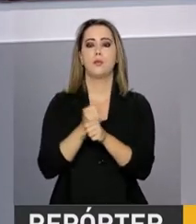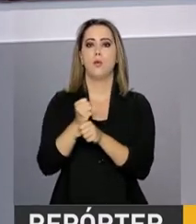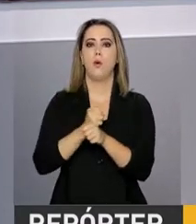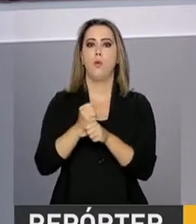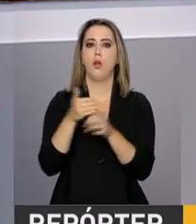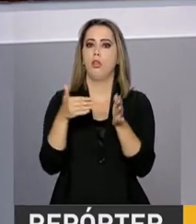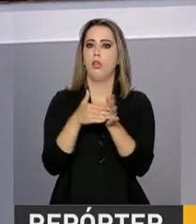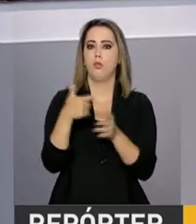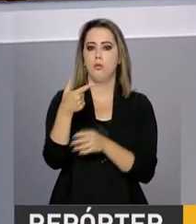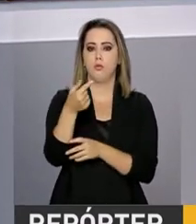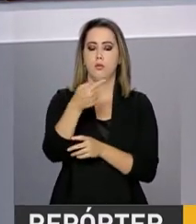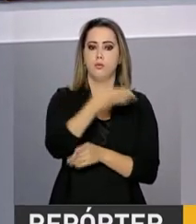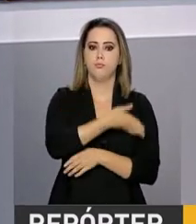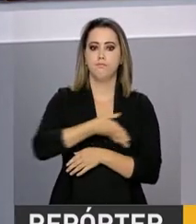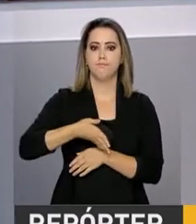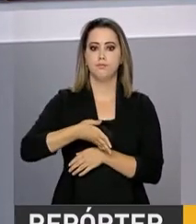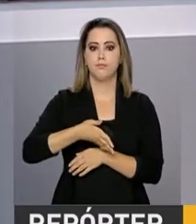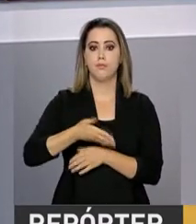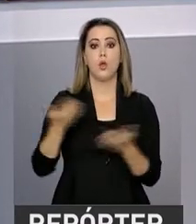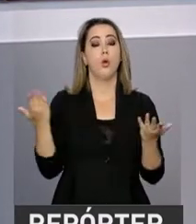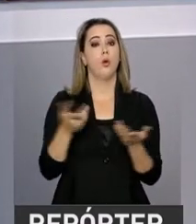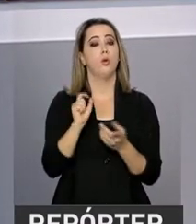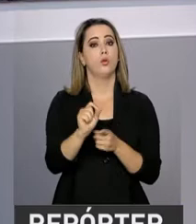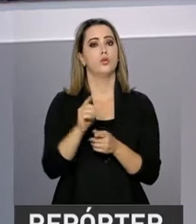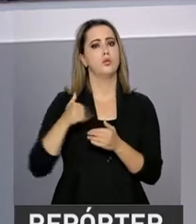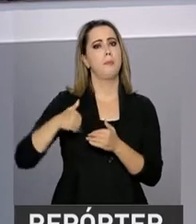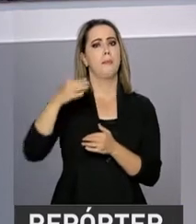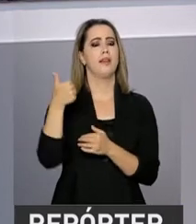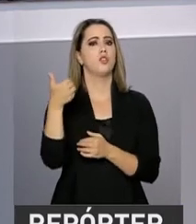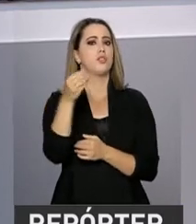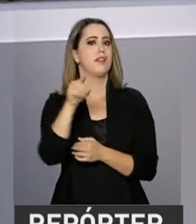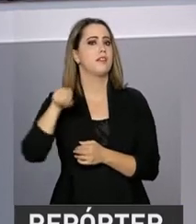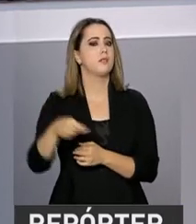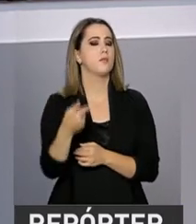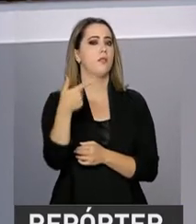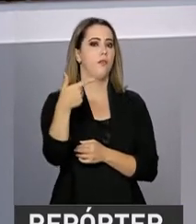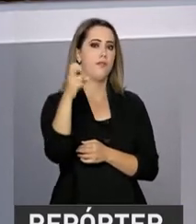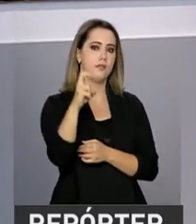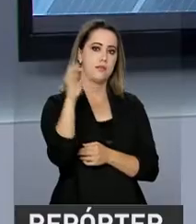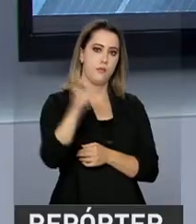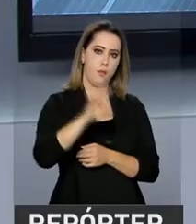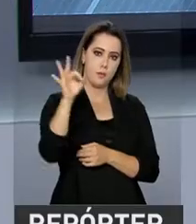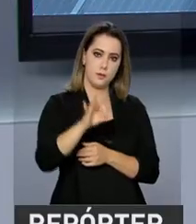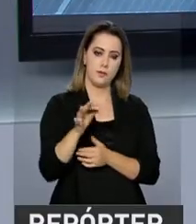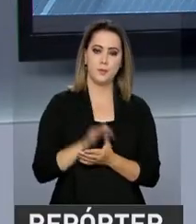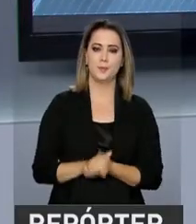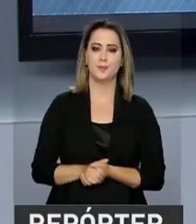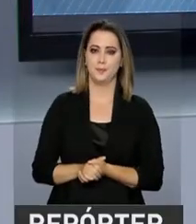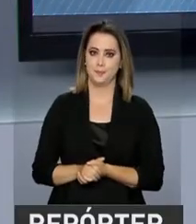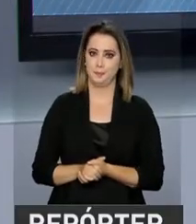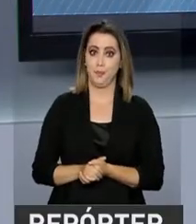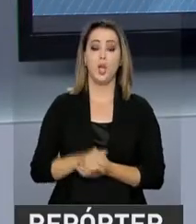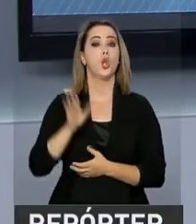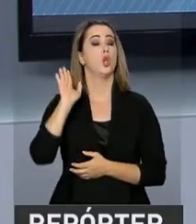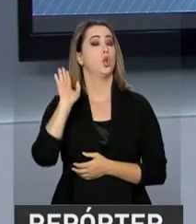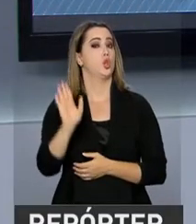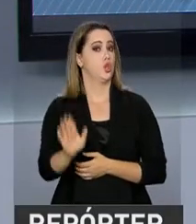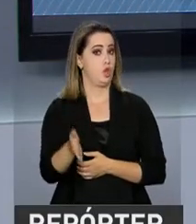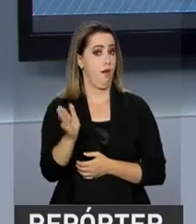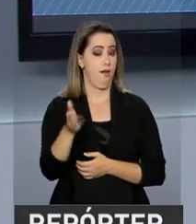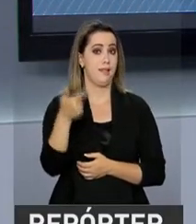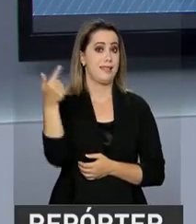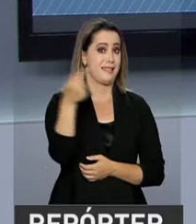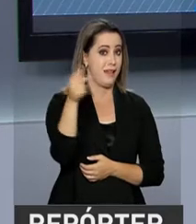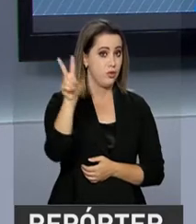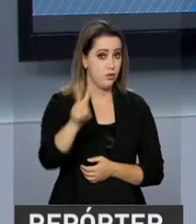fim de 2016 atualmente está em 10,25 por cento e pela sétima vez seguida o mercado financeiro